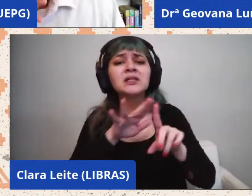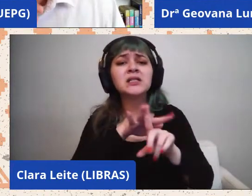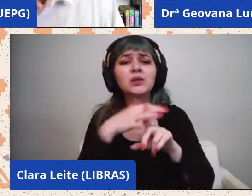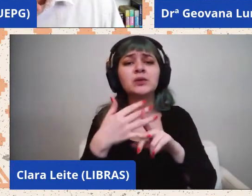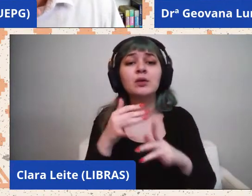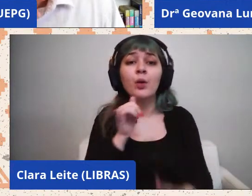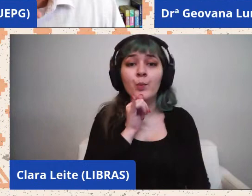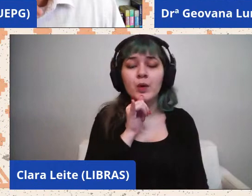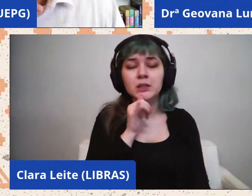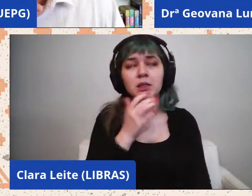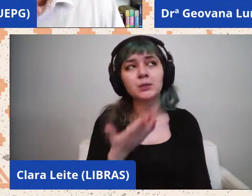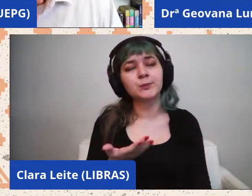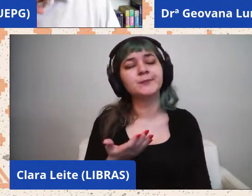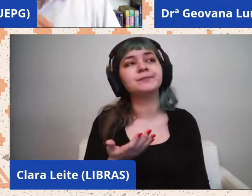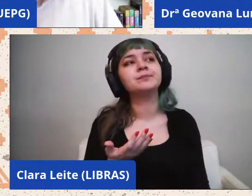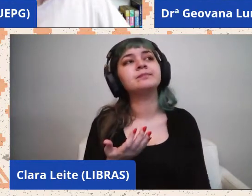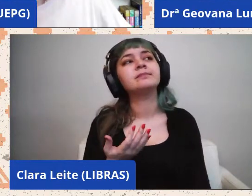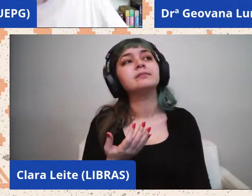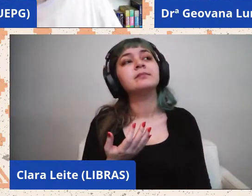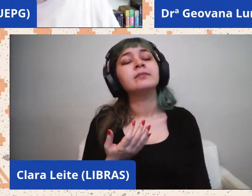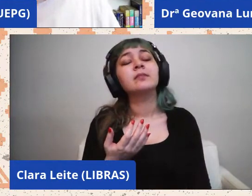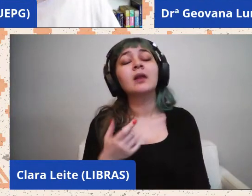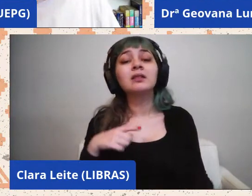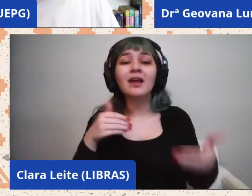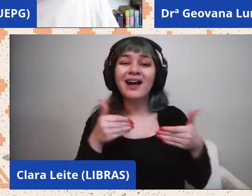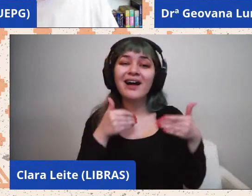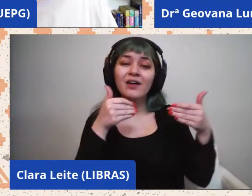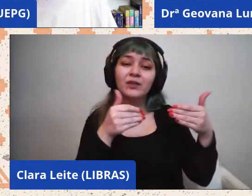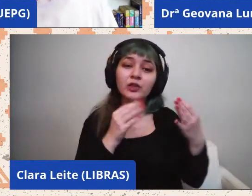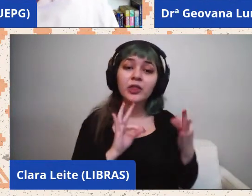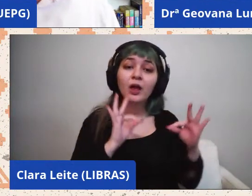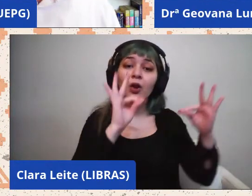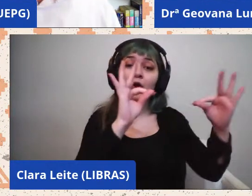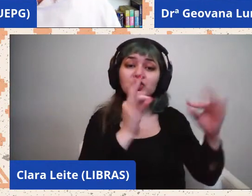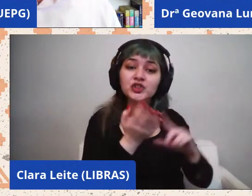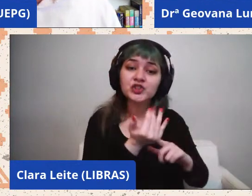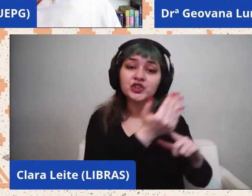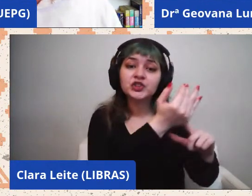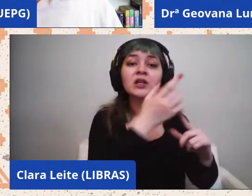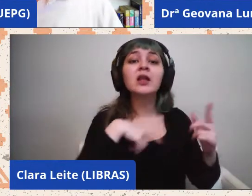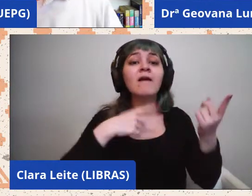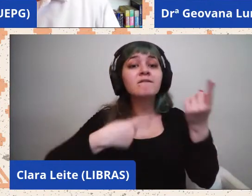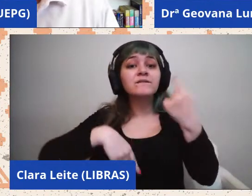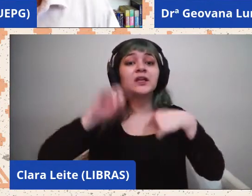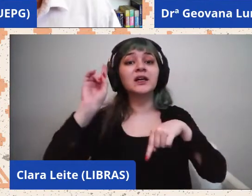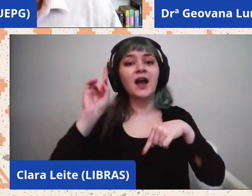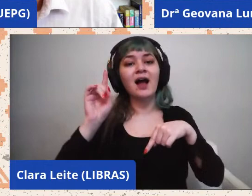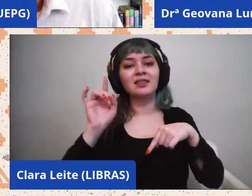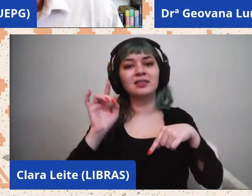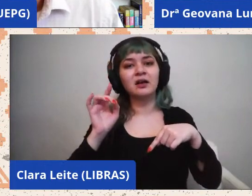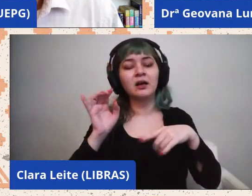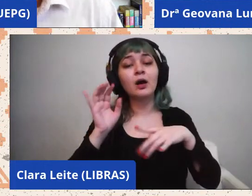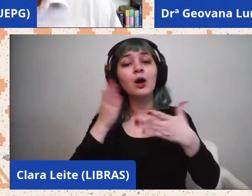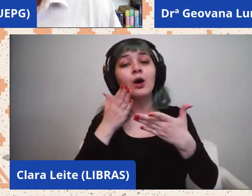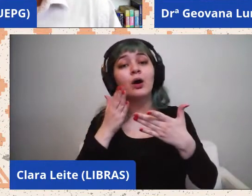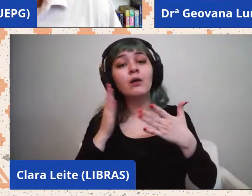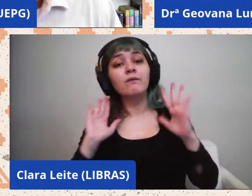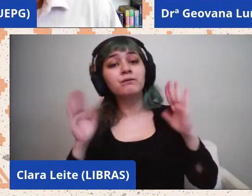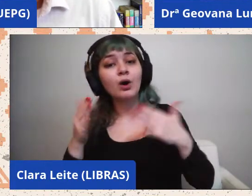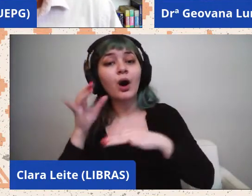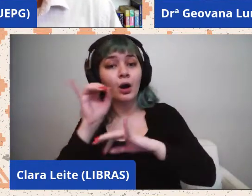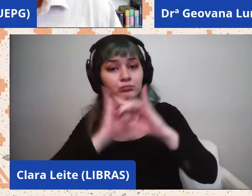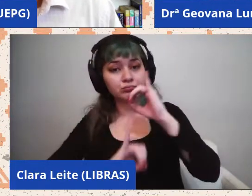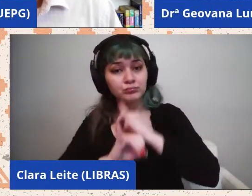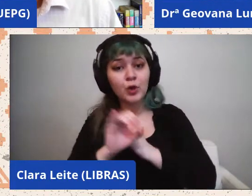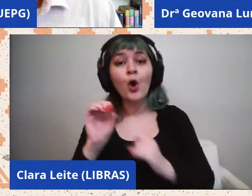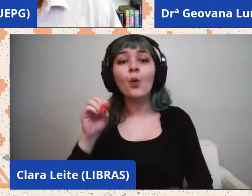exemplo, com o avanço da tecnologia, essa virada que nós demos para o online, né?